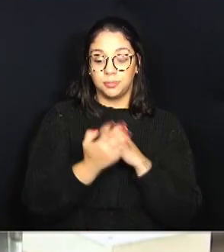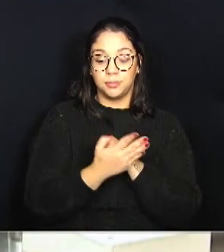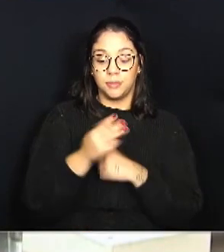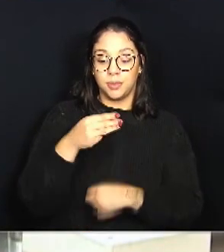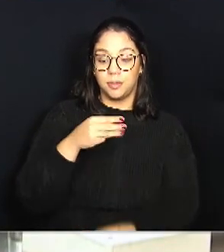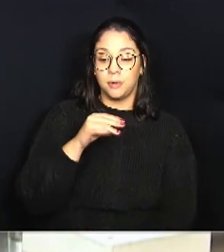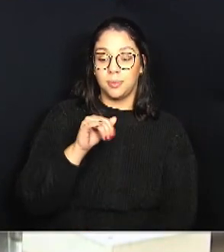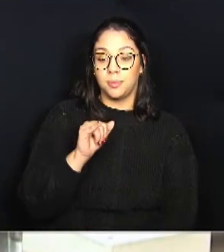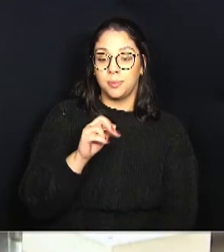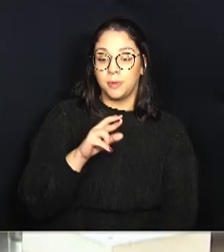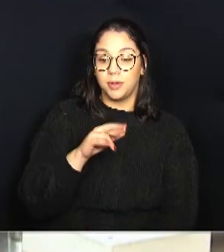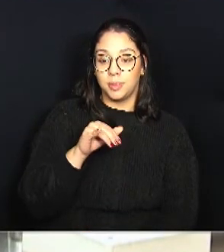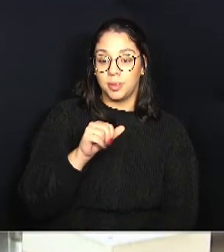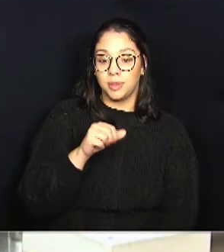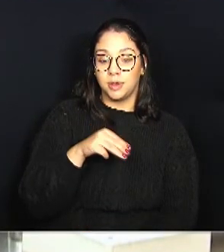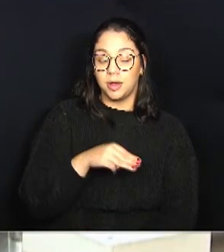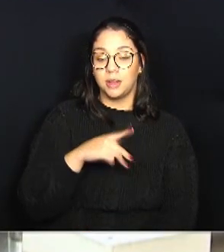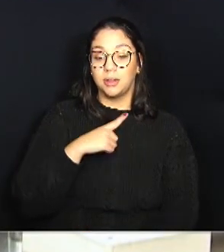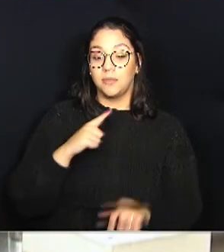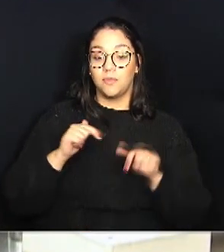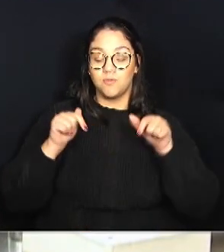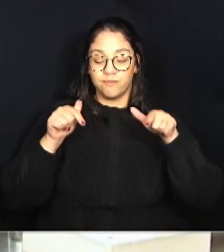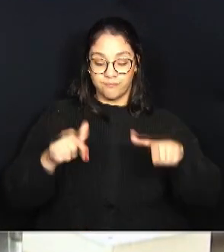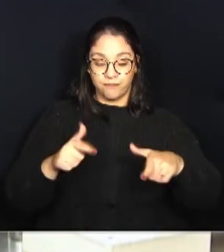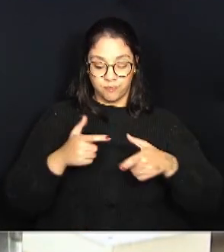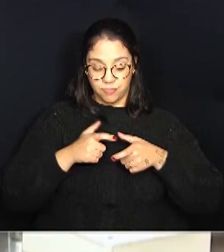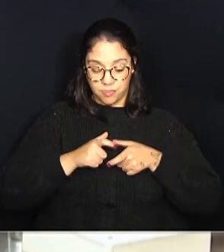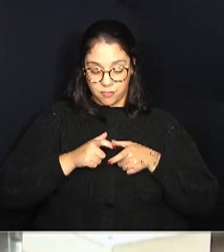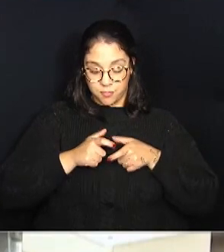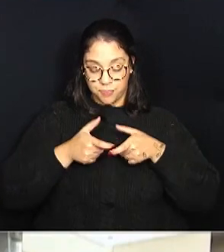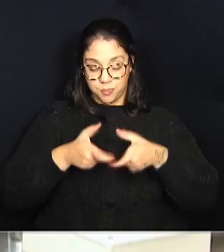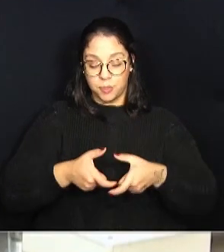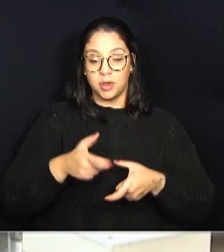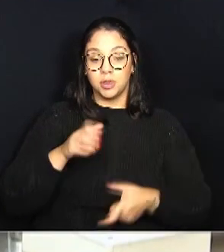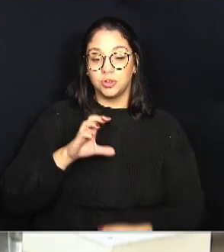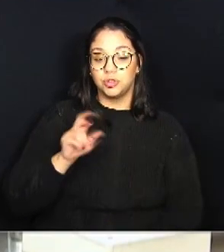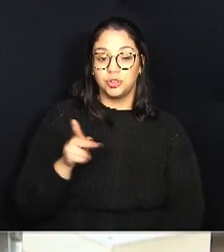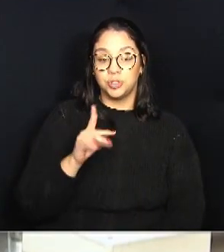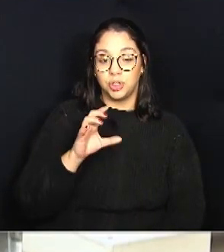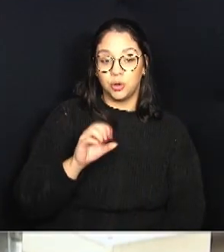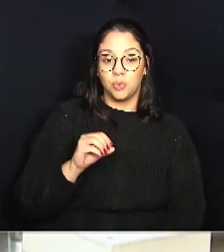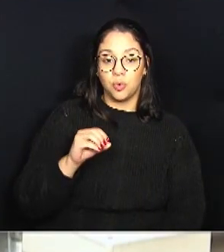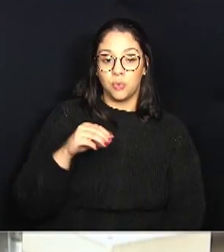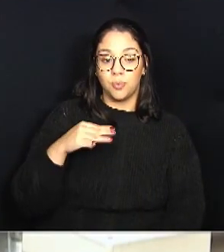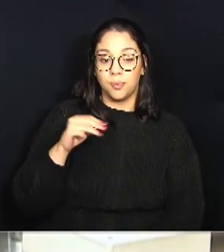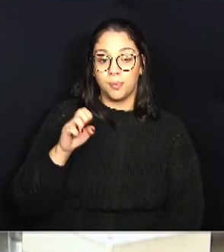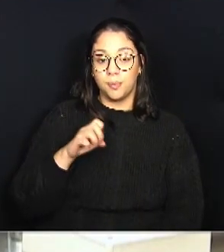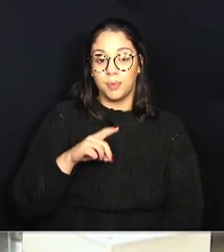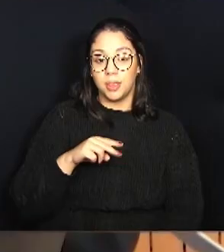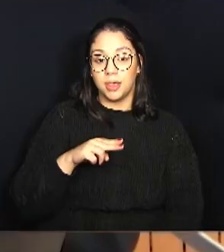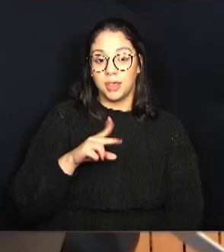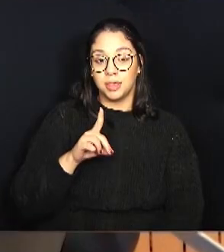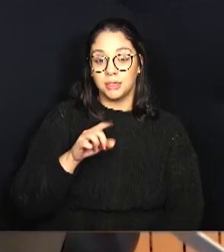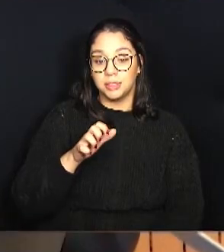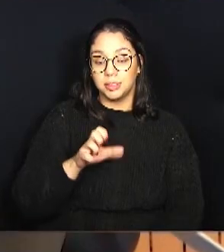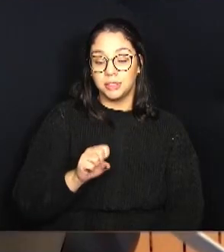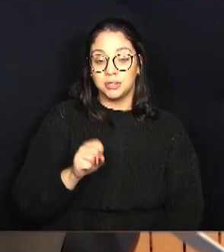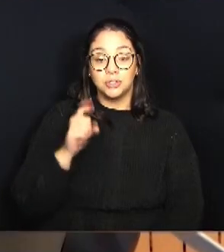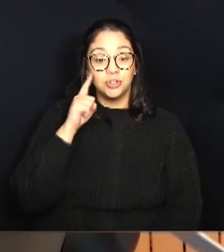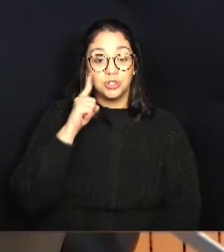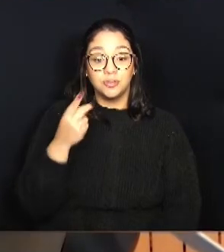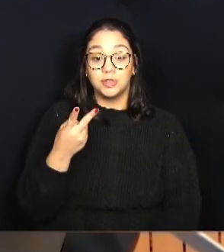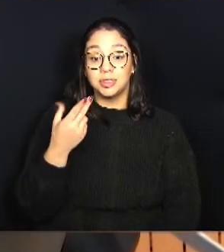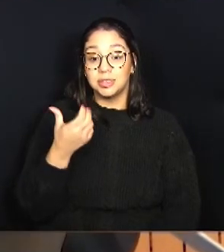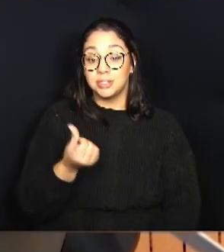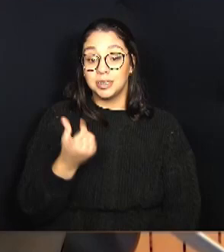Mendes em reunião solene realizada no plenário da Câmara Municipal na noite do dia 26 de maio. A reunião